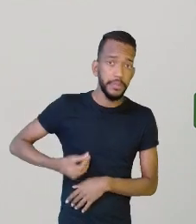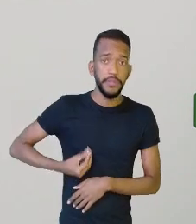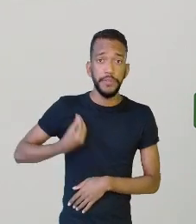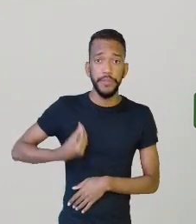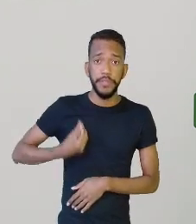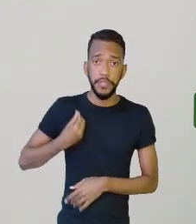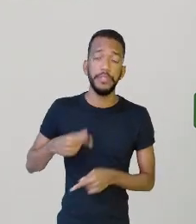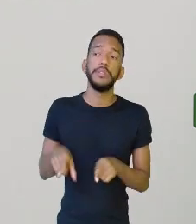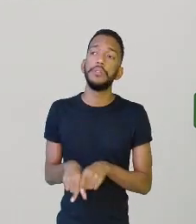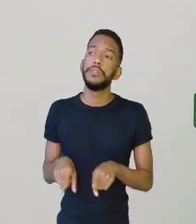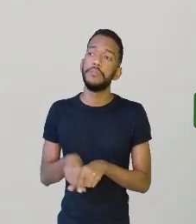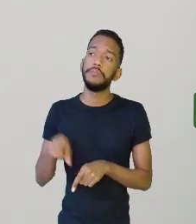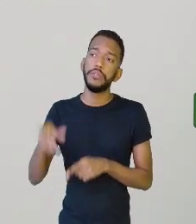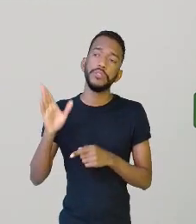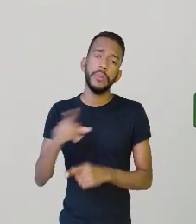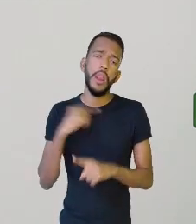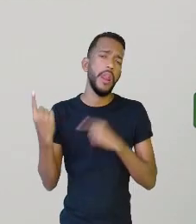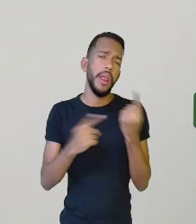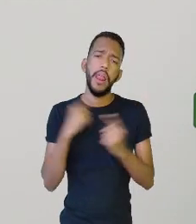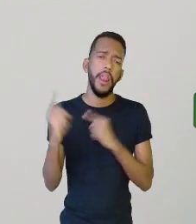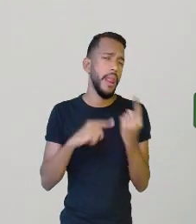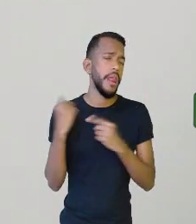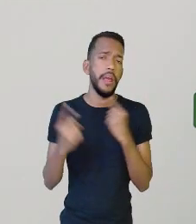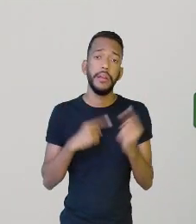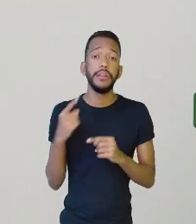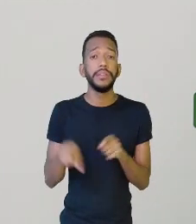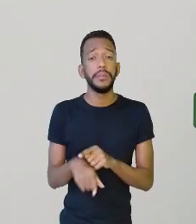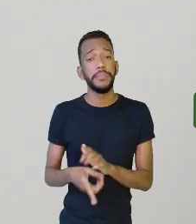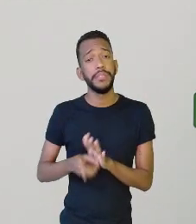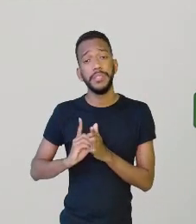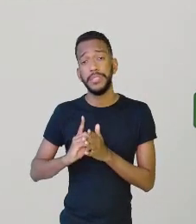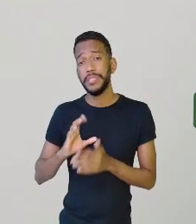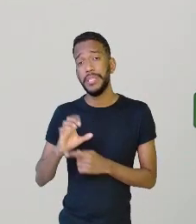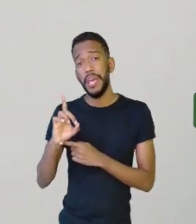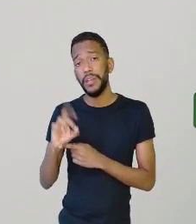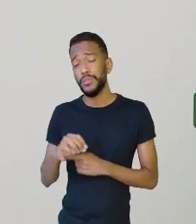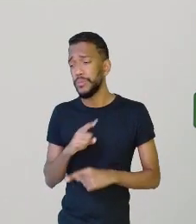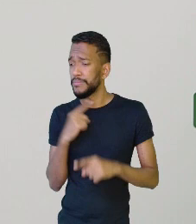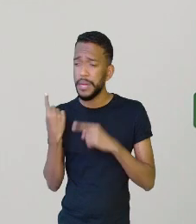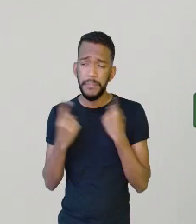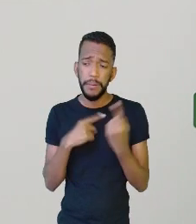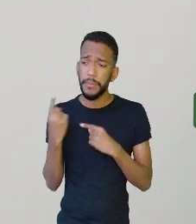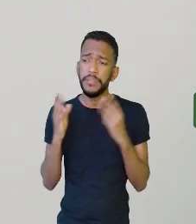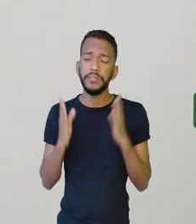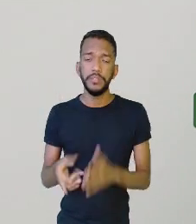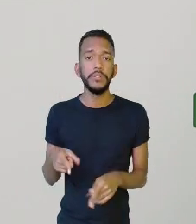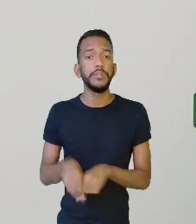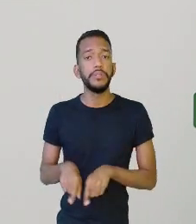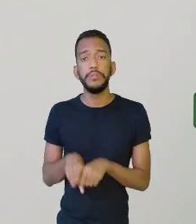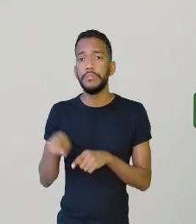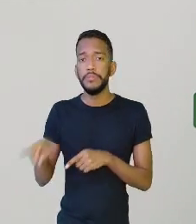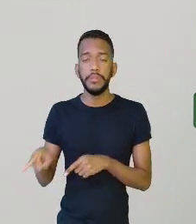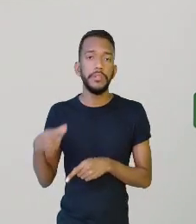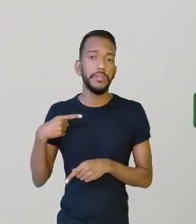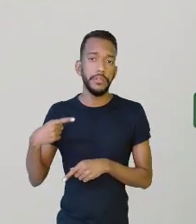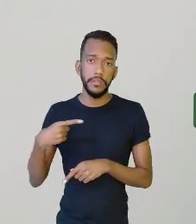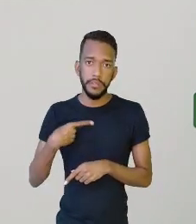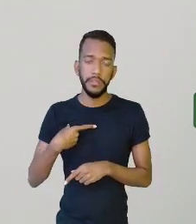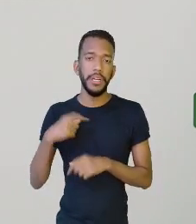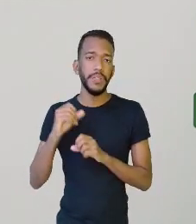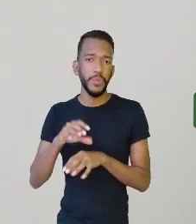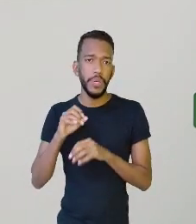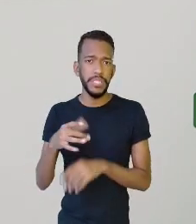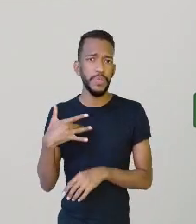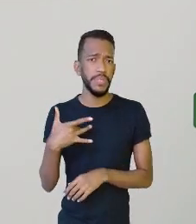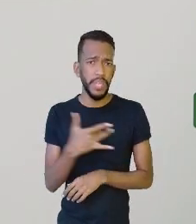vida, morriam muitos, muito cedo também, não tinha educação, saúde, todos